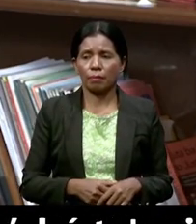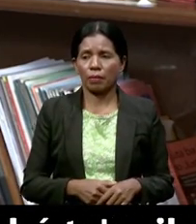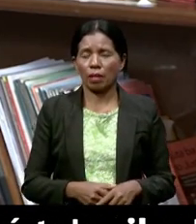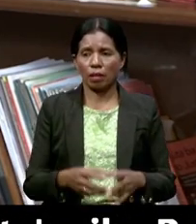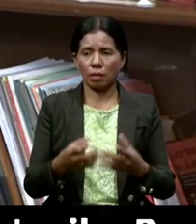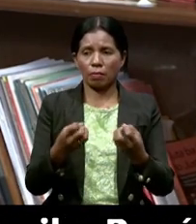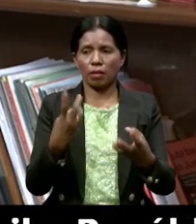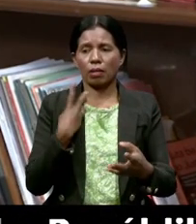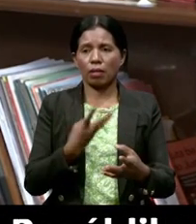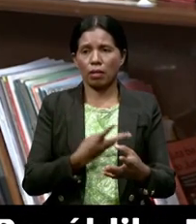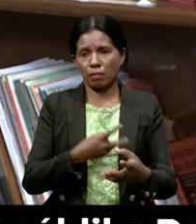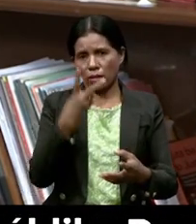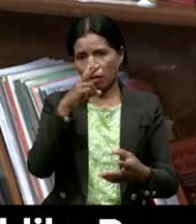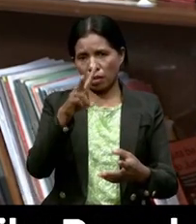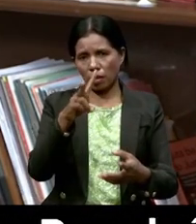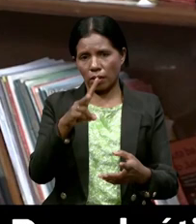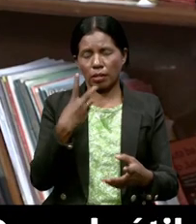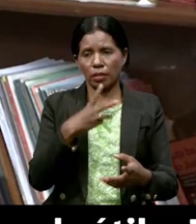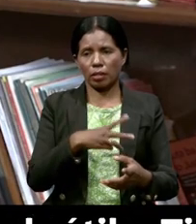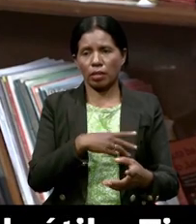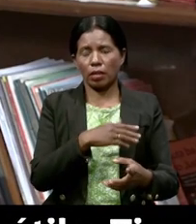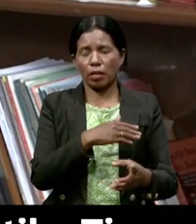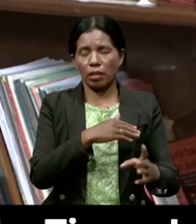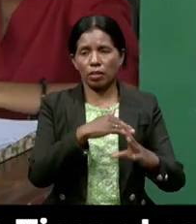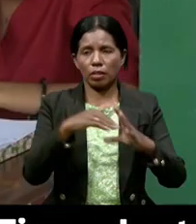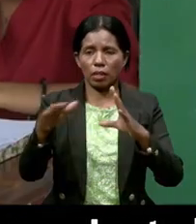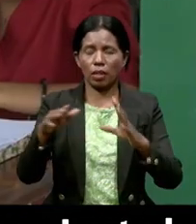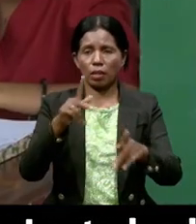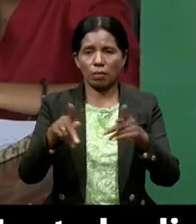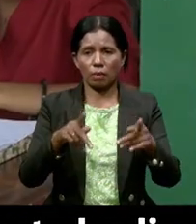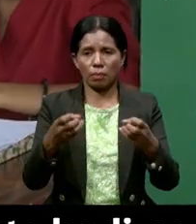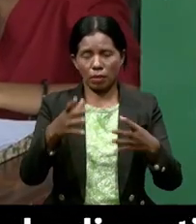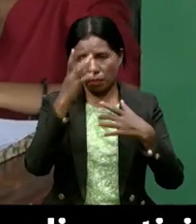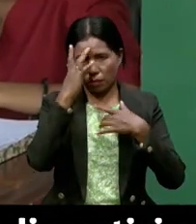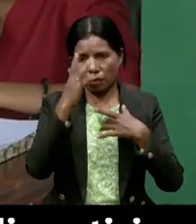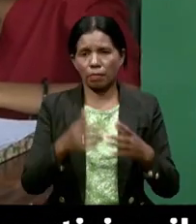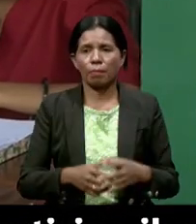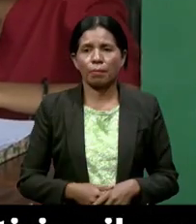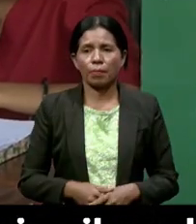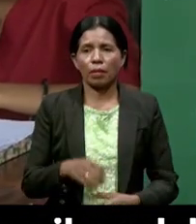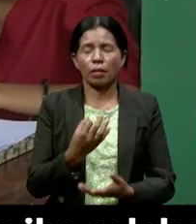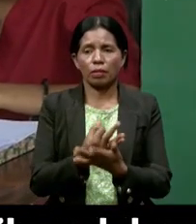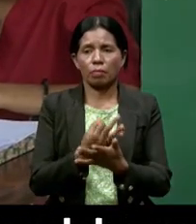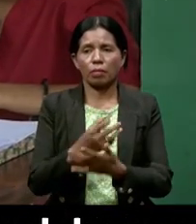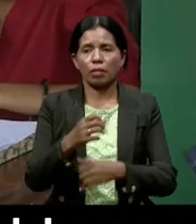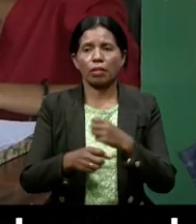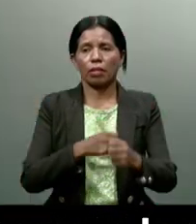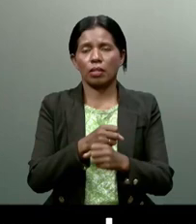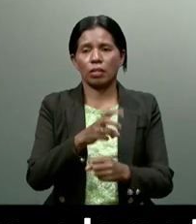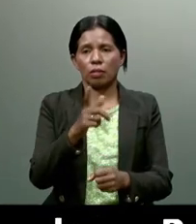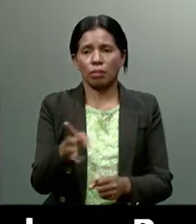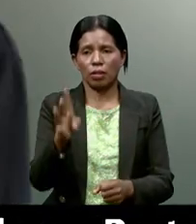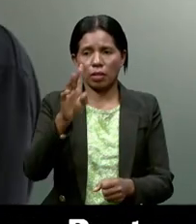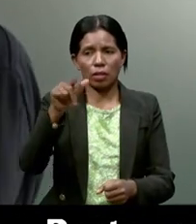Baracliu, a menininha observa que a semana e tem a paciente ser Baracliu. Orçamento geral Estado tinha em região rua Ruanulo Resinhat,